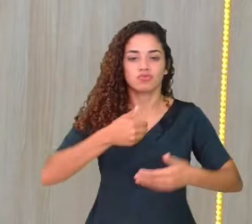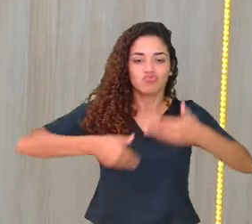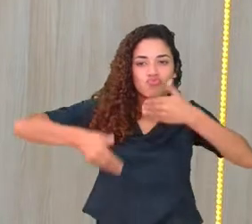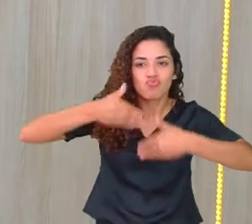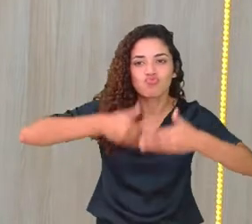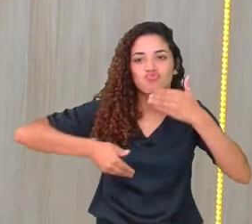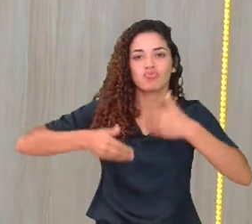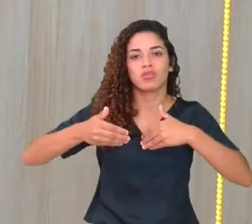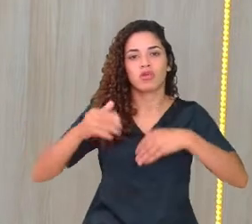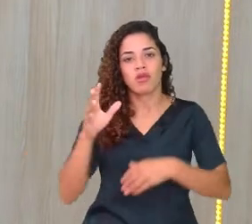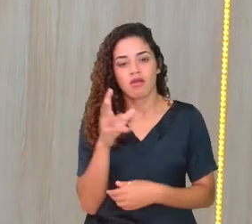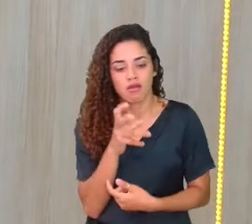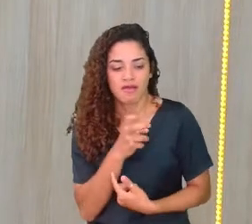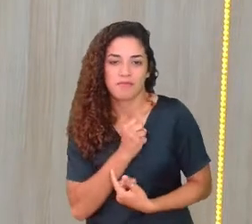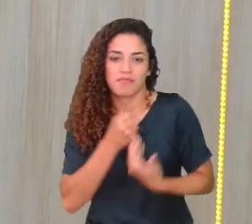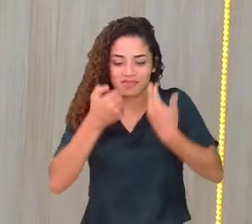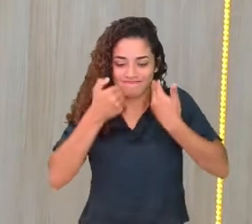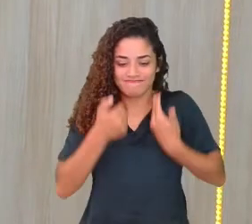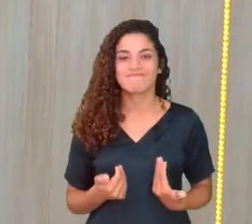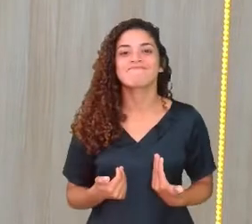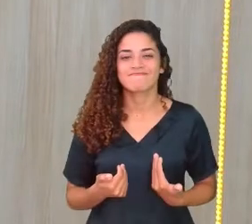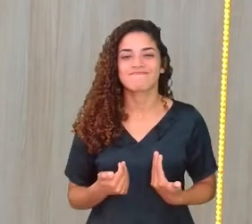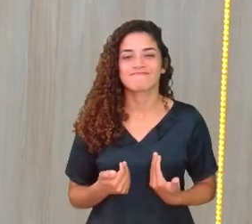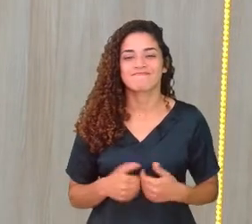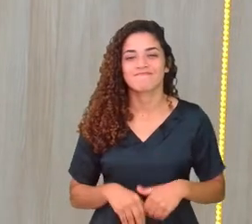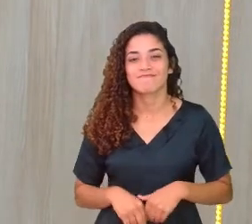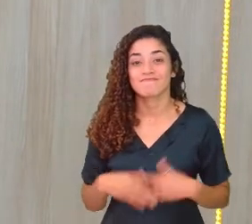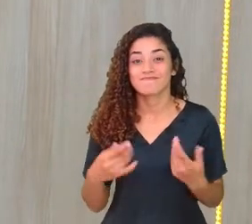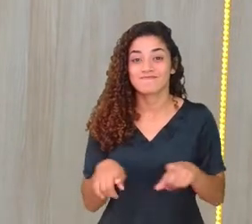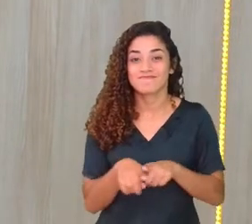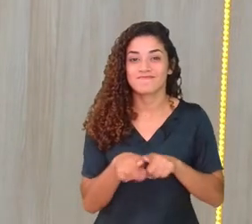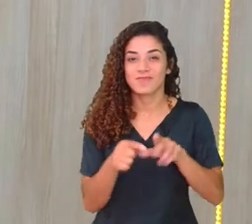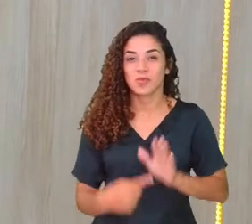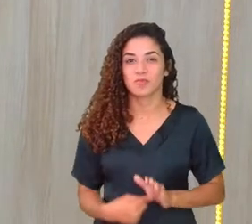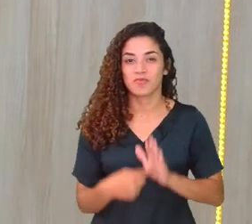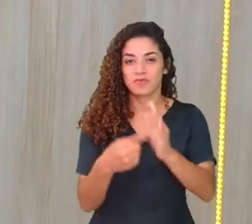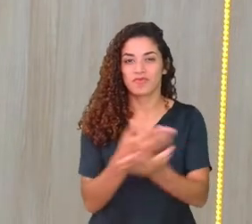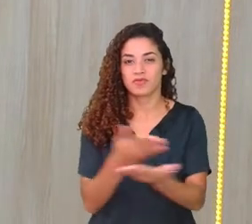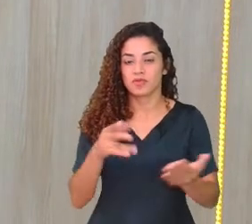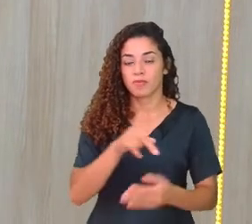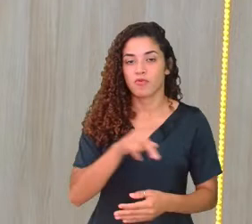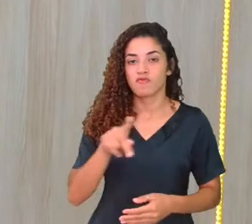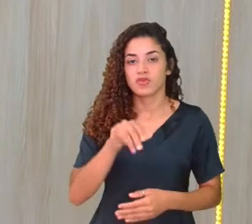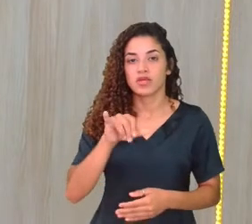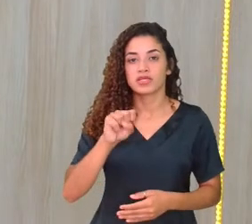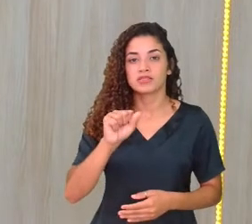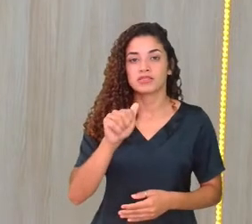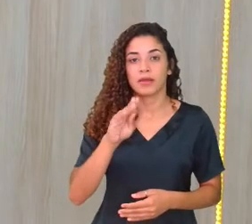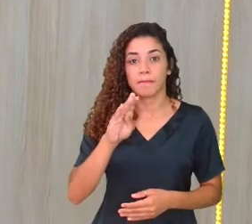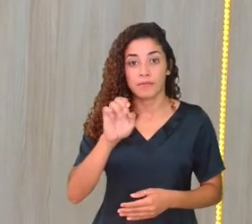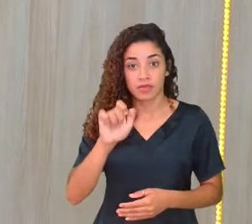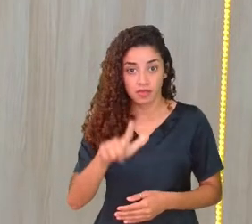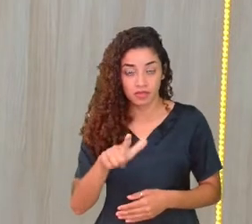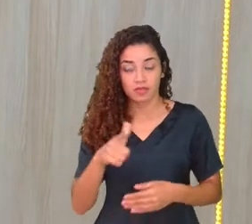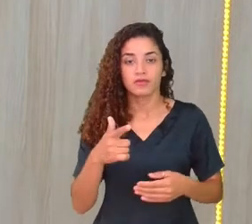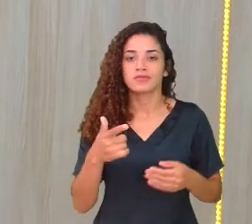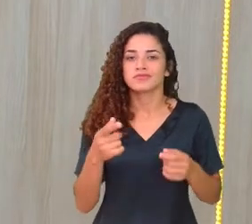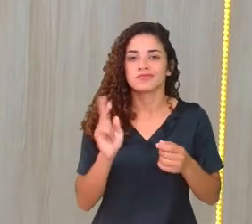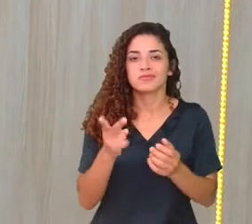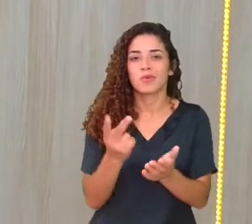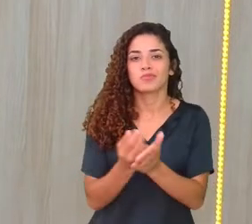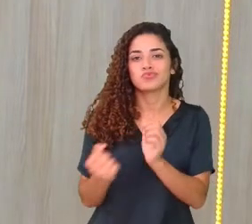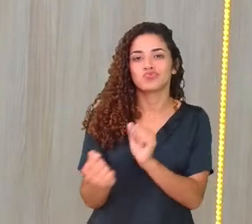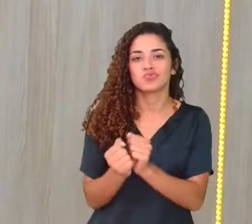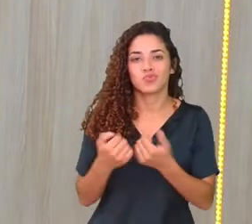se cuide, se ame. Então, vou passar aqui a apresentar para vocês a professora Isabel, que sempre está comigo, e para trazer